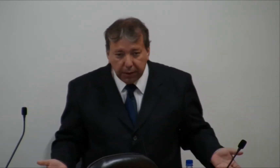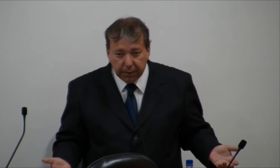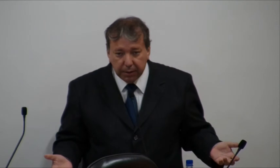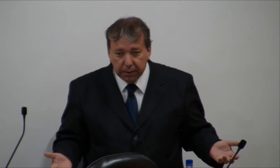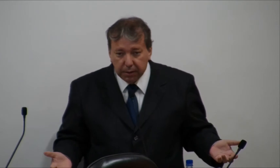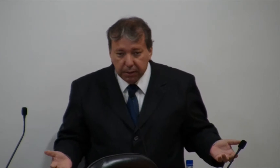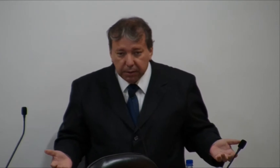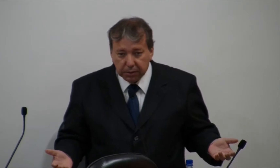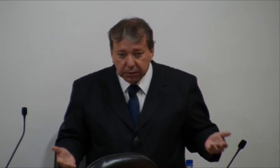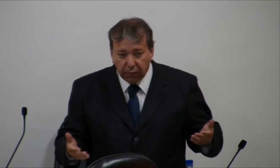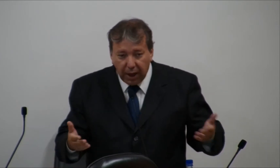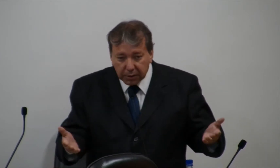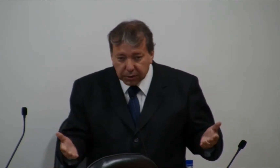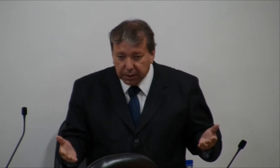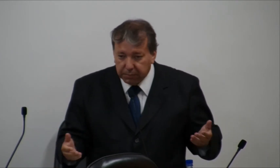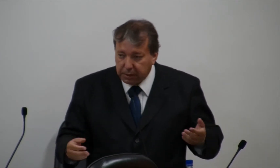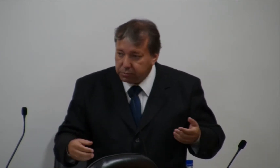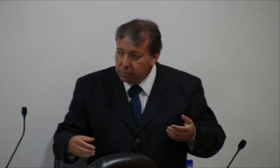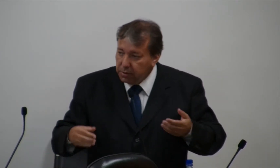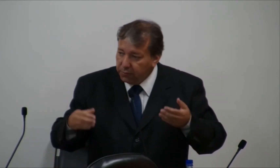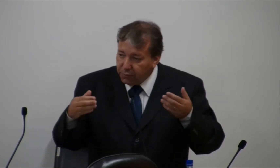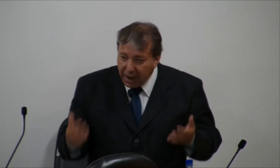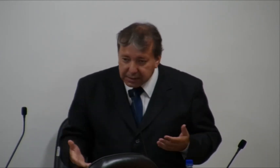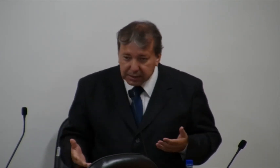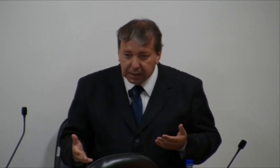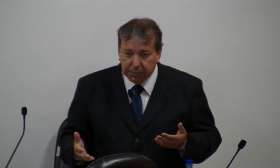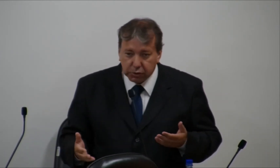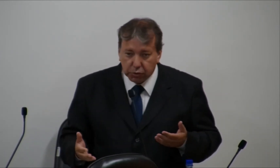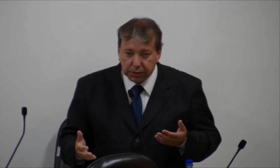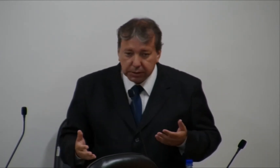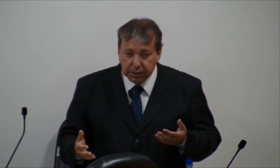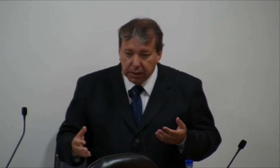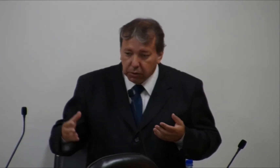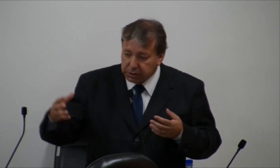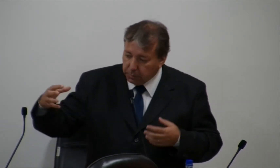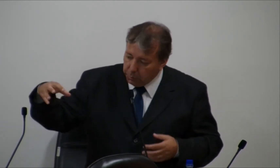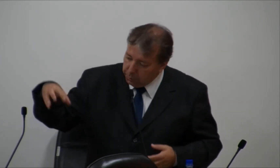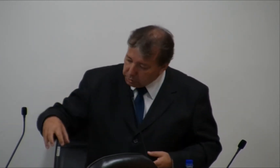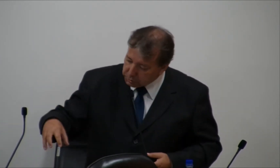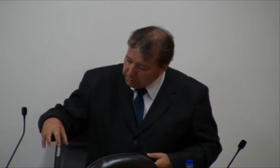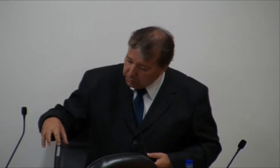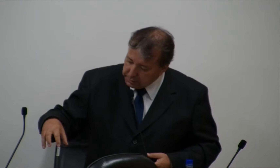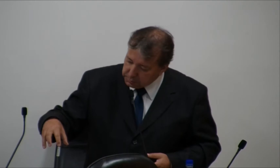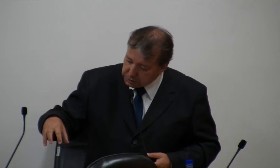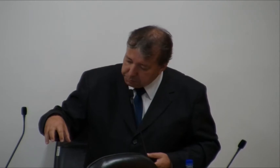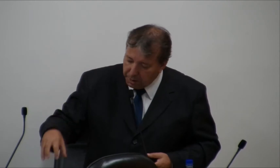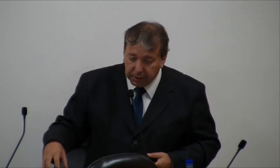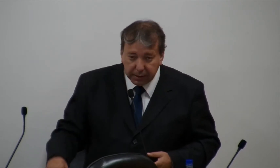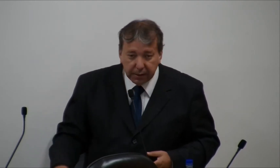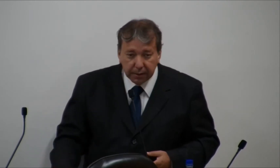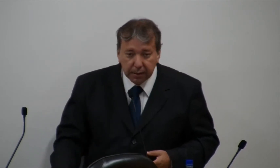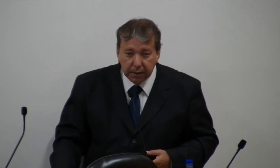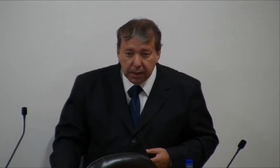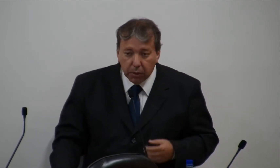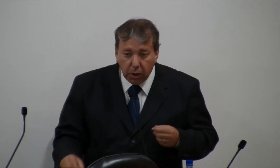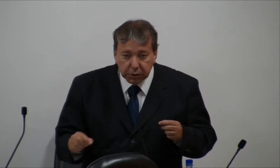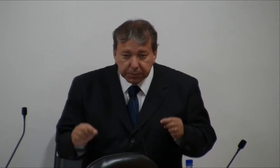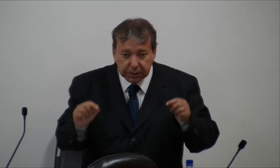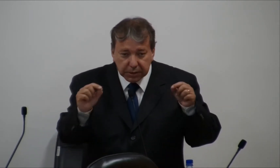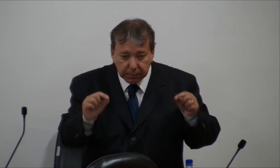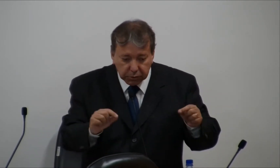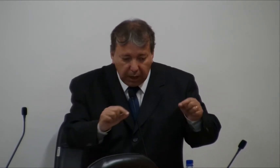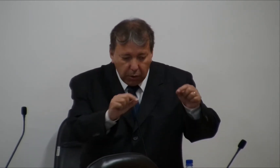esse problema. São vários requerimentos, várias reclamações, nós temos o posto da Guarda Municipal ali,